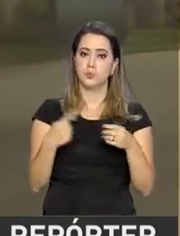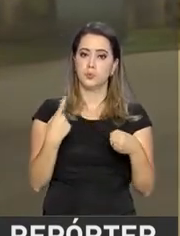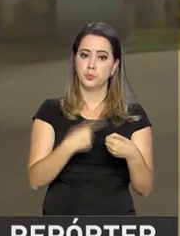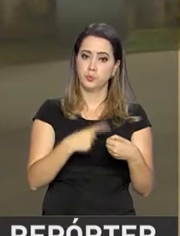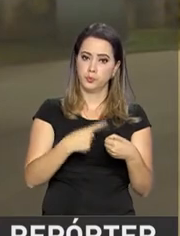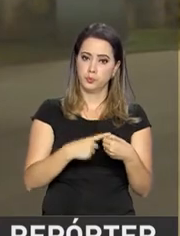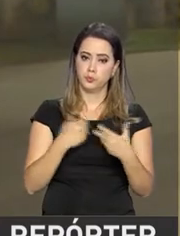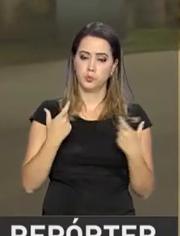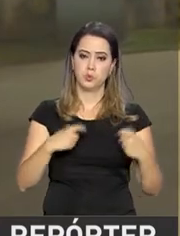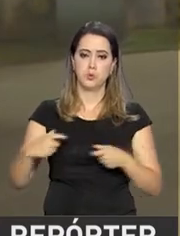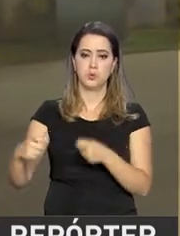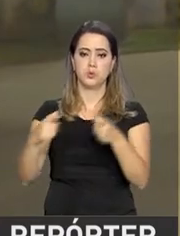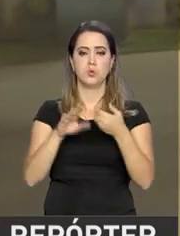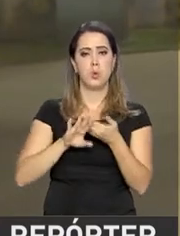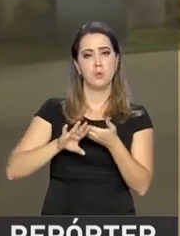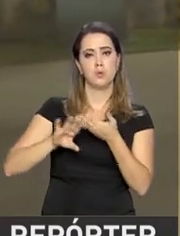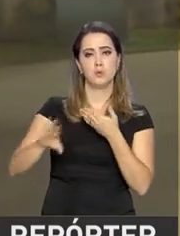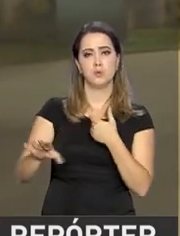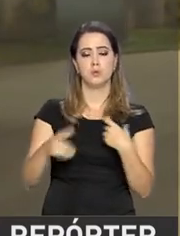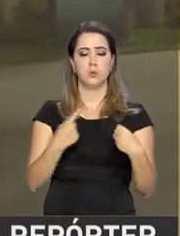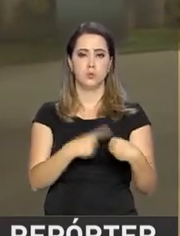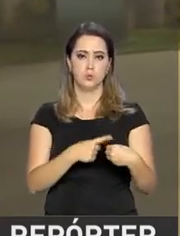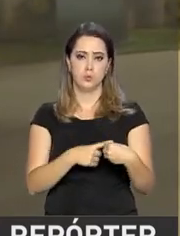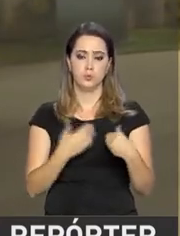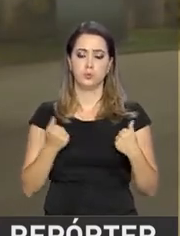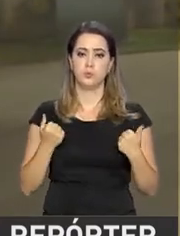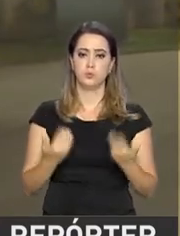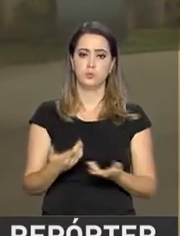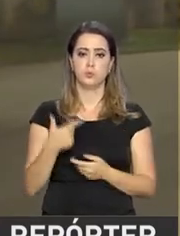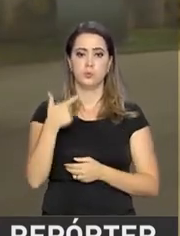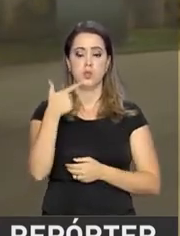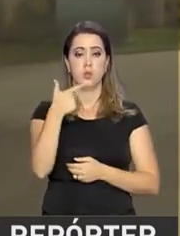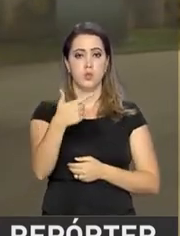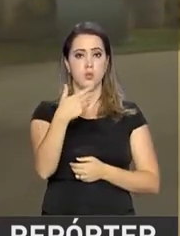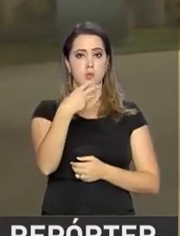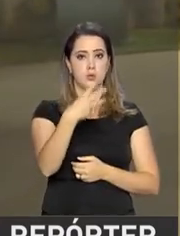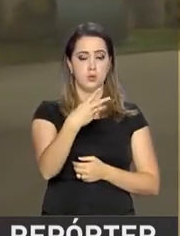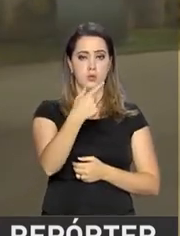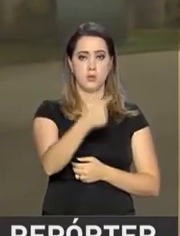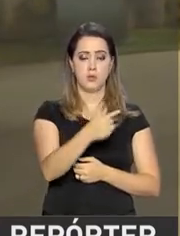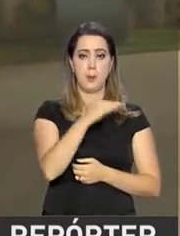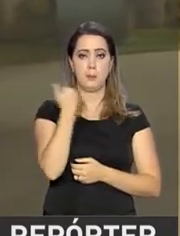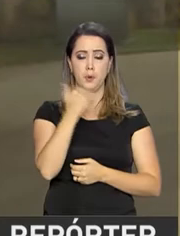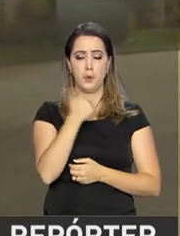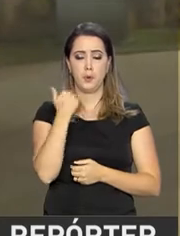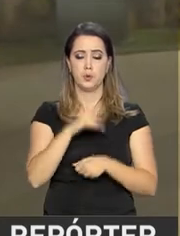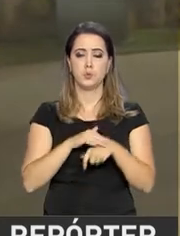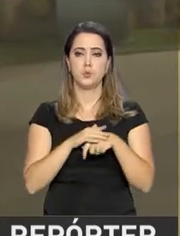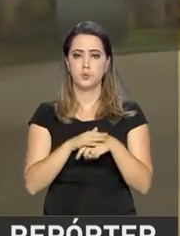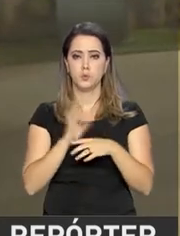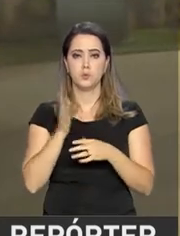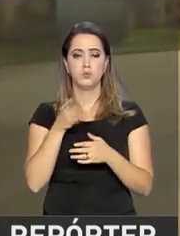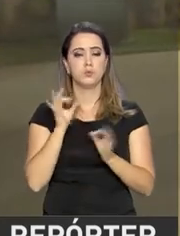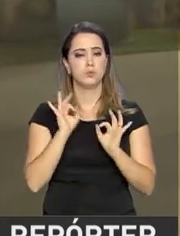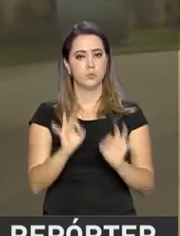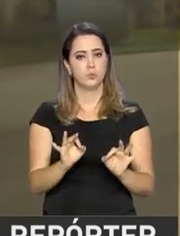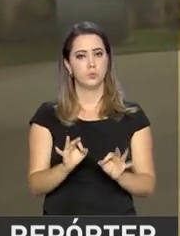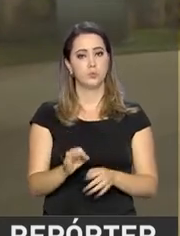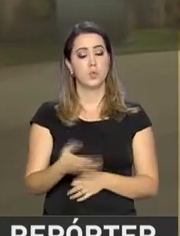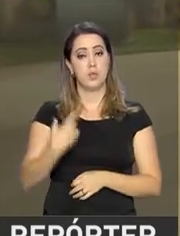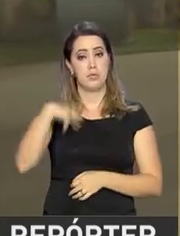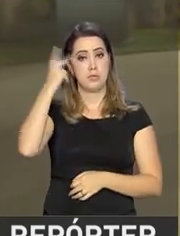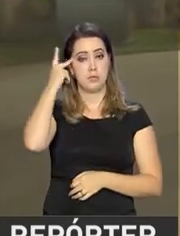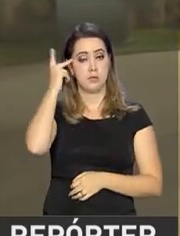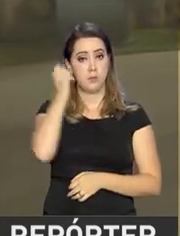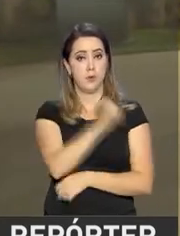seja, em áreas fora dos grandes centros urbanos. 237 mortes pela doença foram registradas. São Paulo,